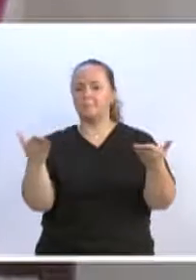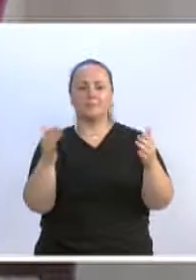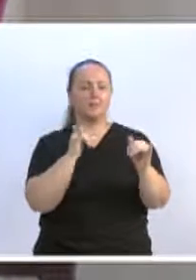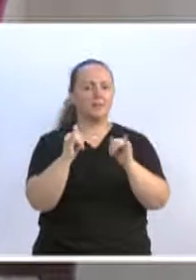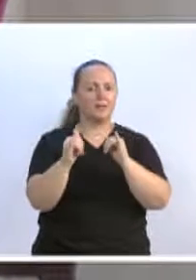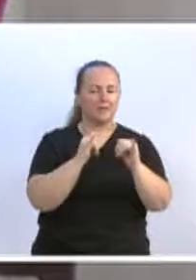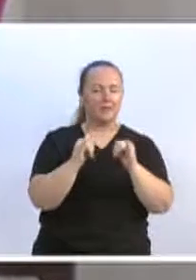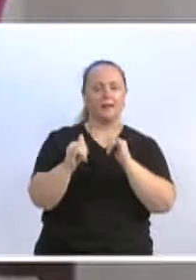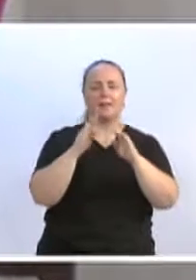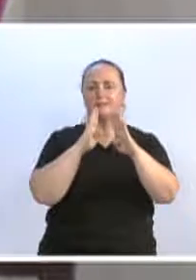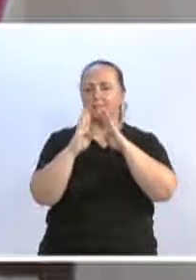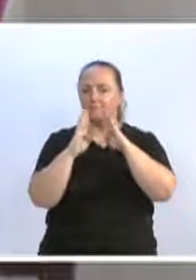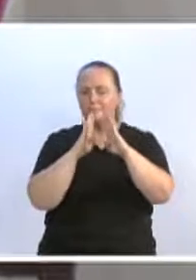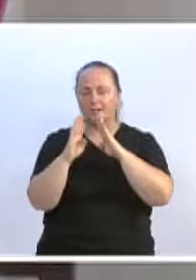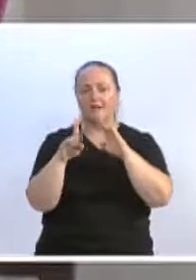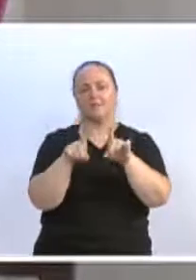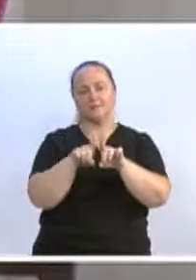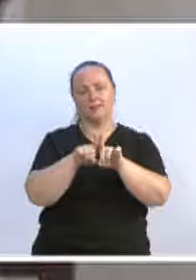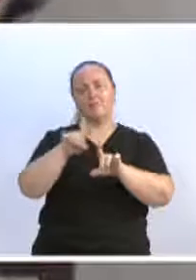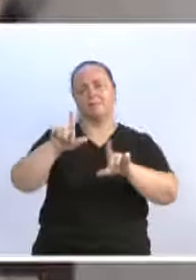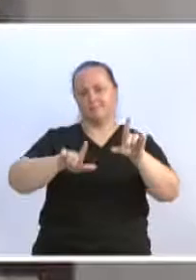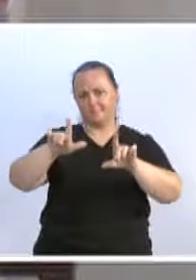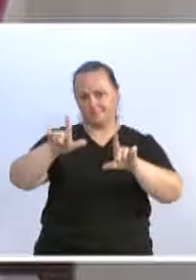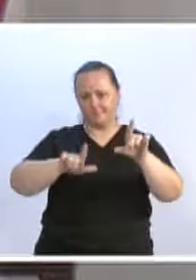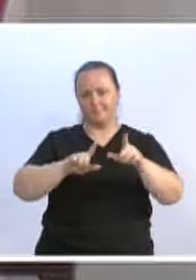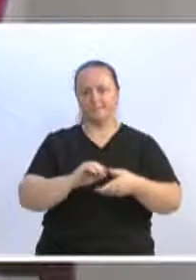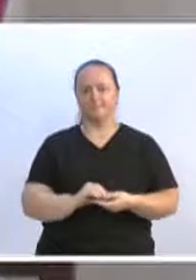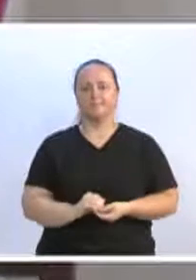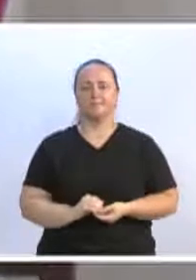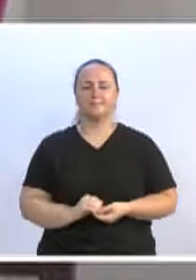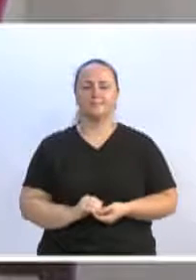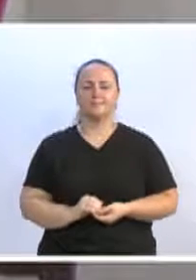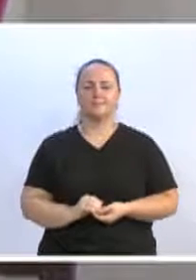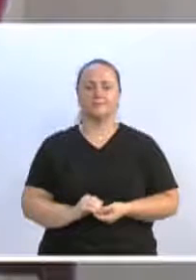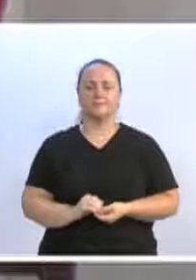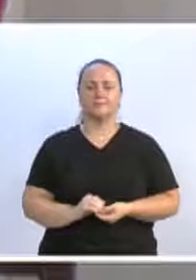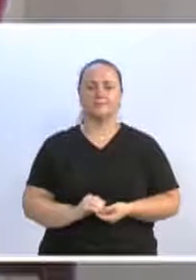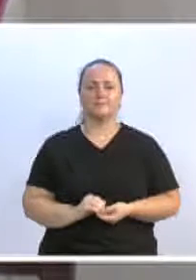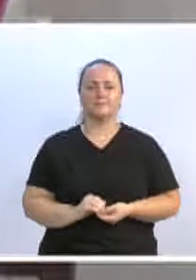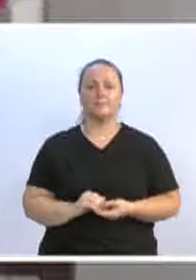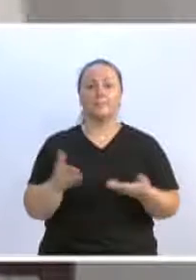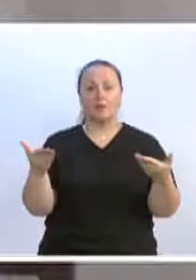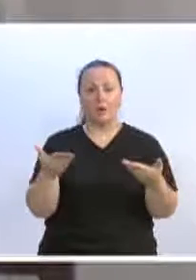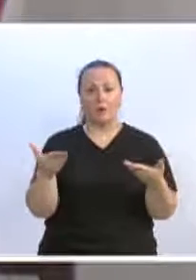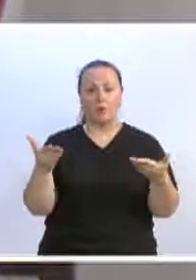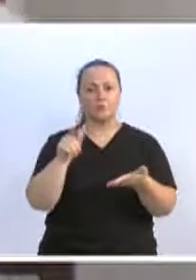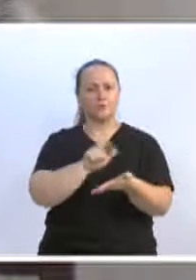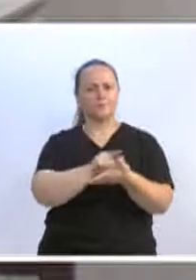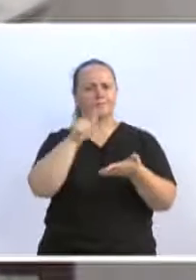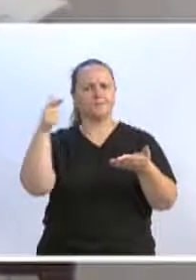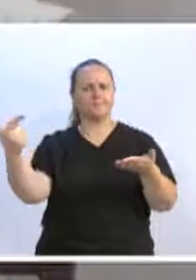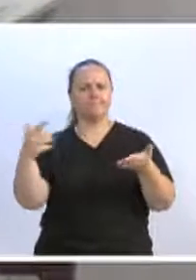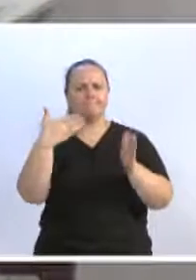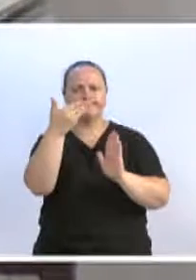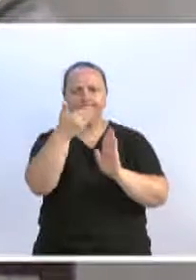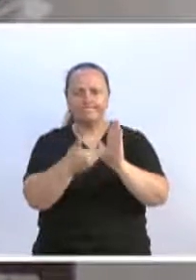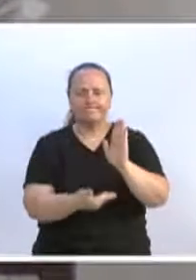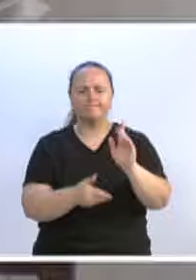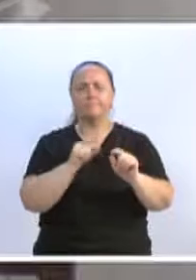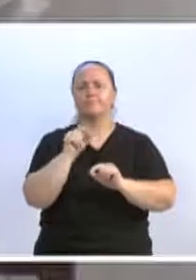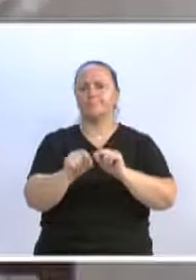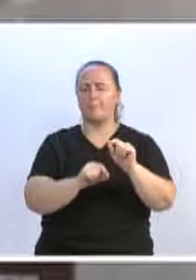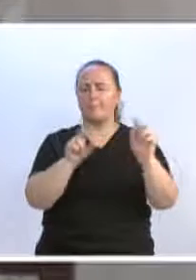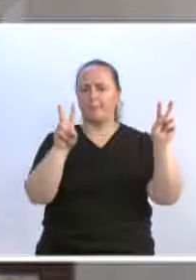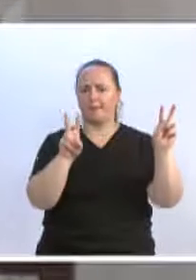também na tv ele queria iniciar minha fala de hoje sobre ao que está hoje na capa do jornal santa casa santa catarina que fala sobre a